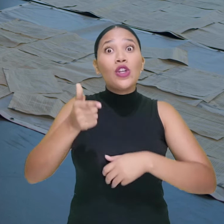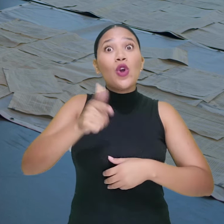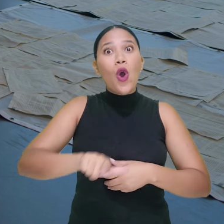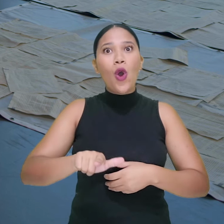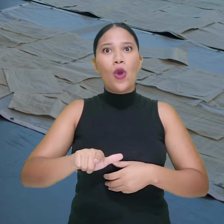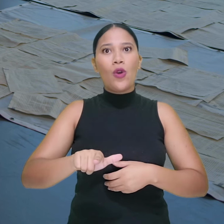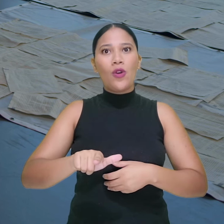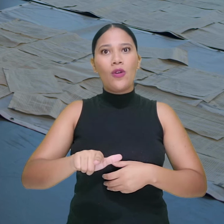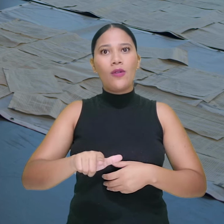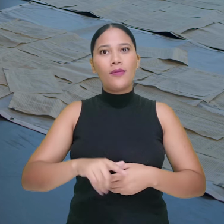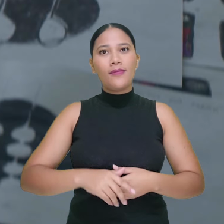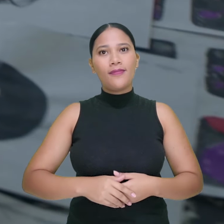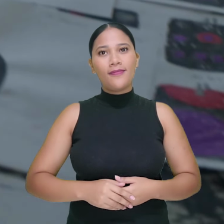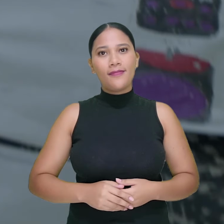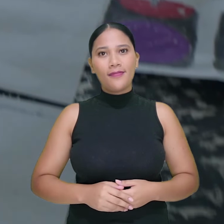brutalizada, materializada novamente.